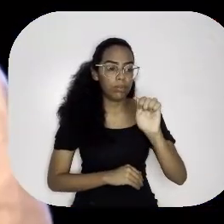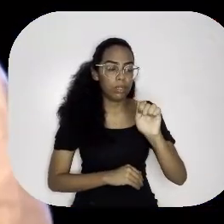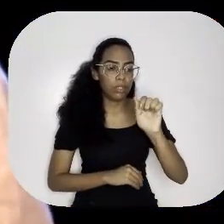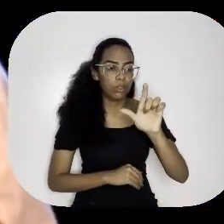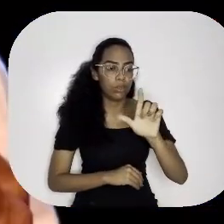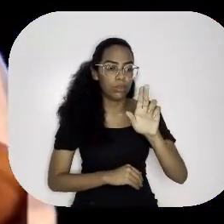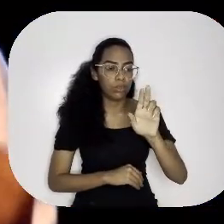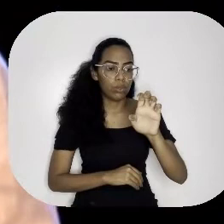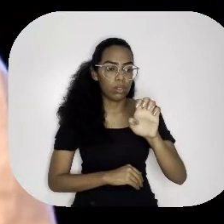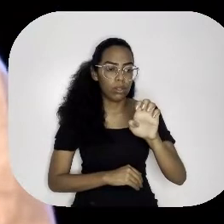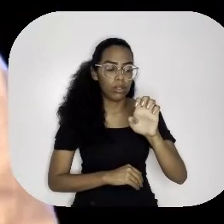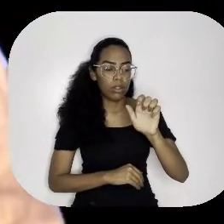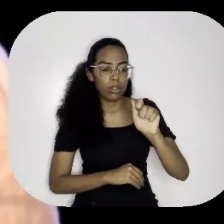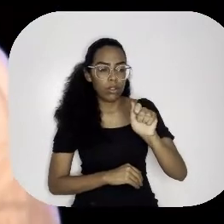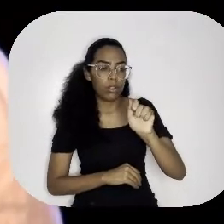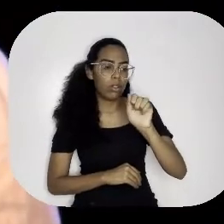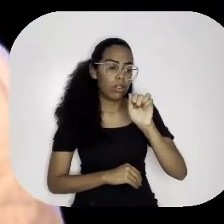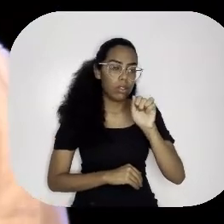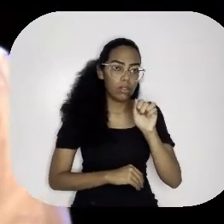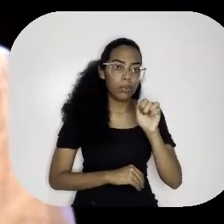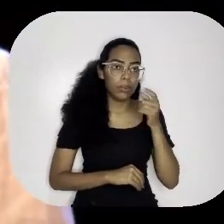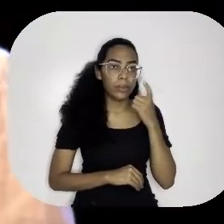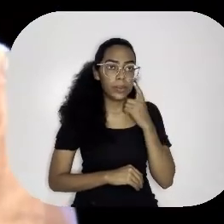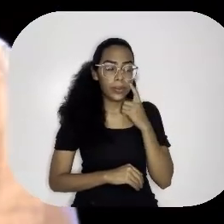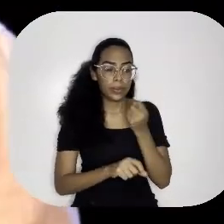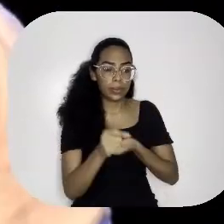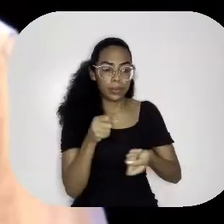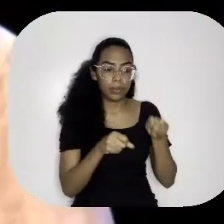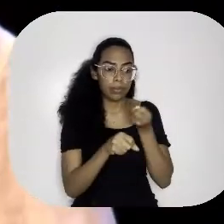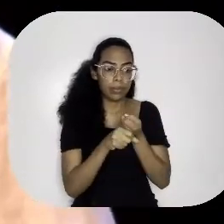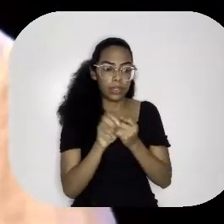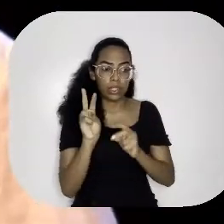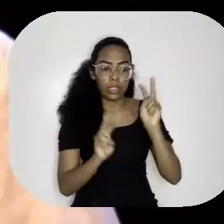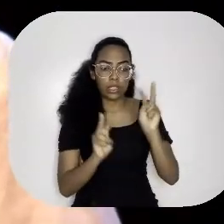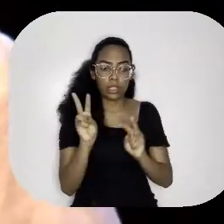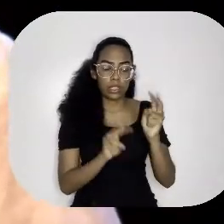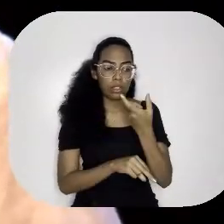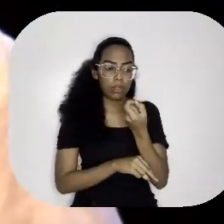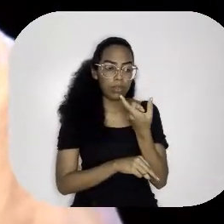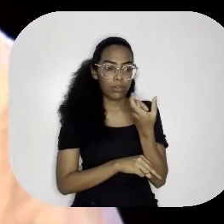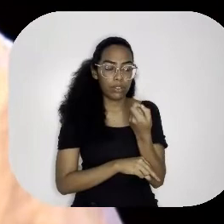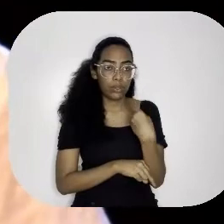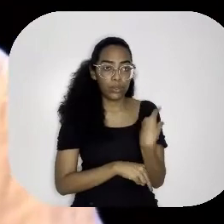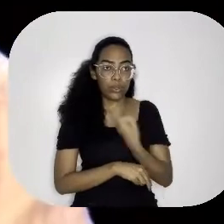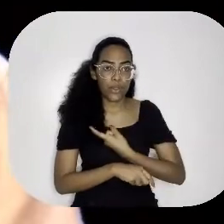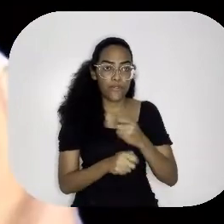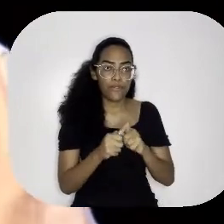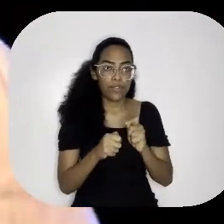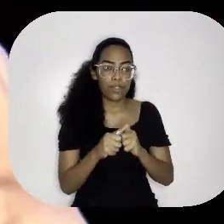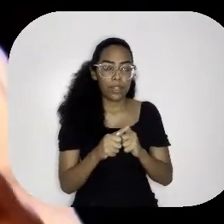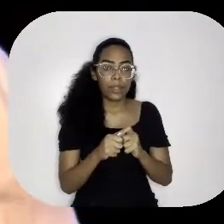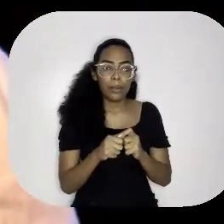fiz para falar da depressão, da solidão, e que foi tema do Maracatu Solar no ano passado, no carnaval que nós fizemos em 2020,